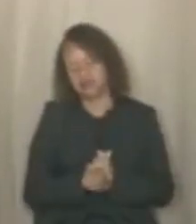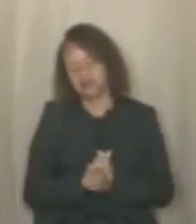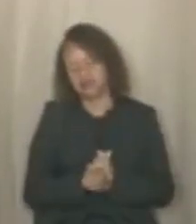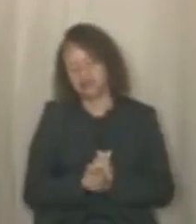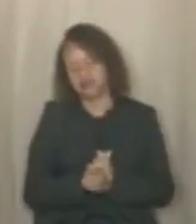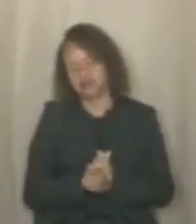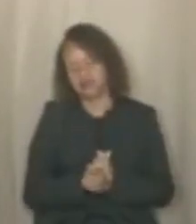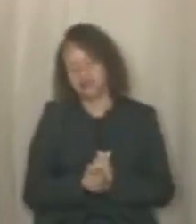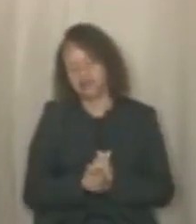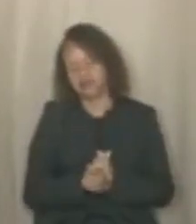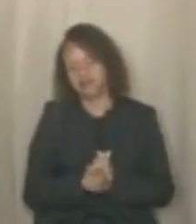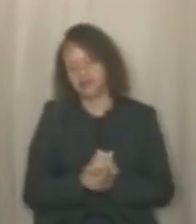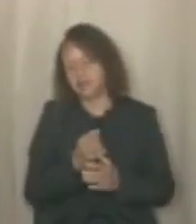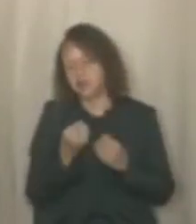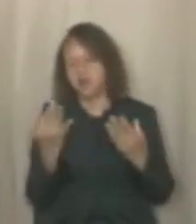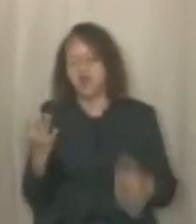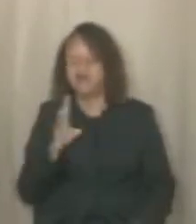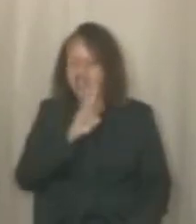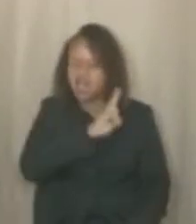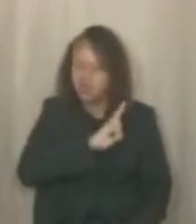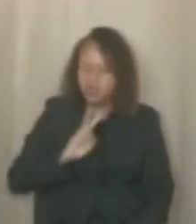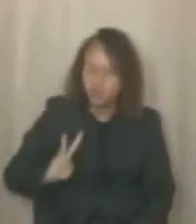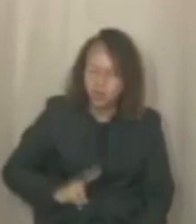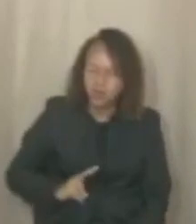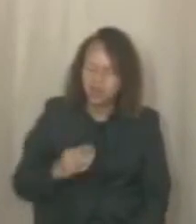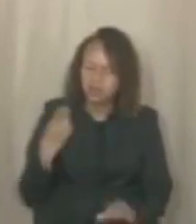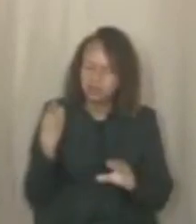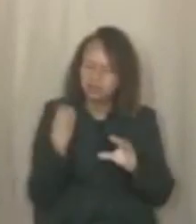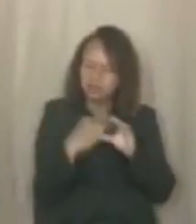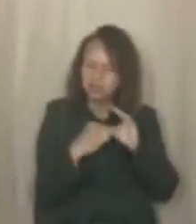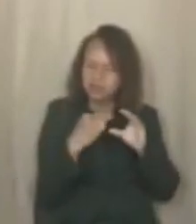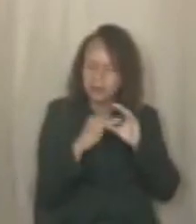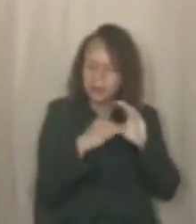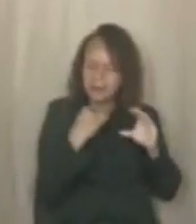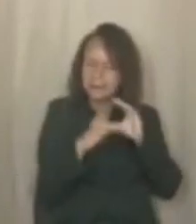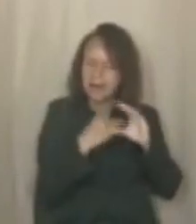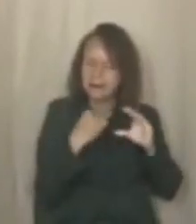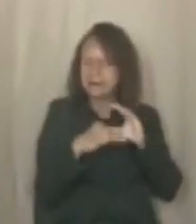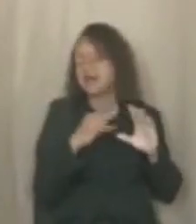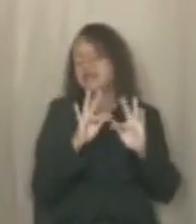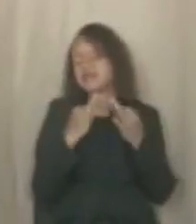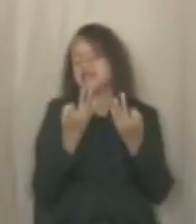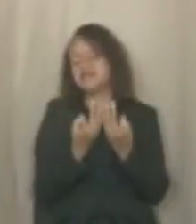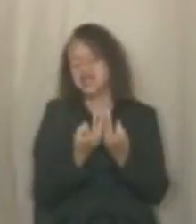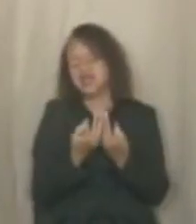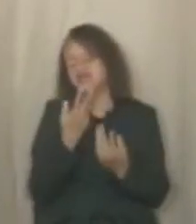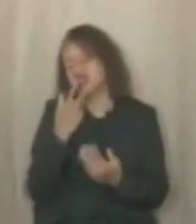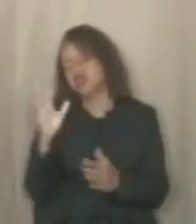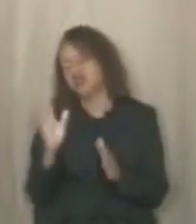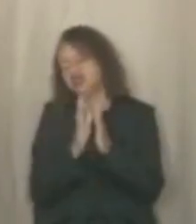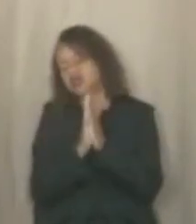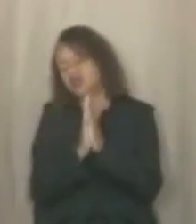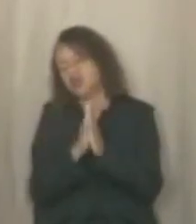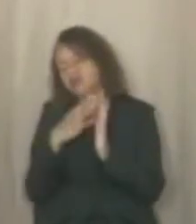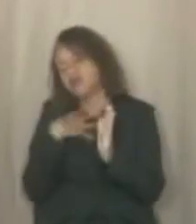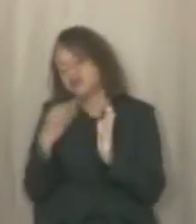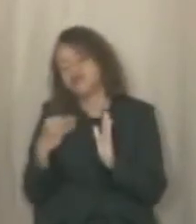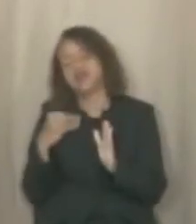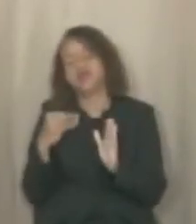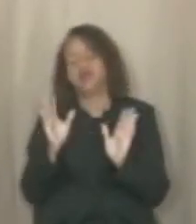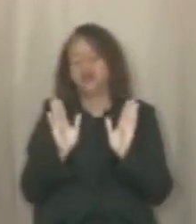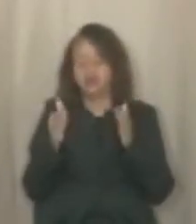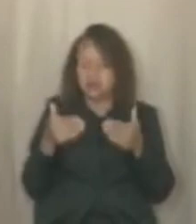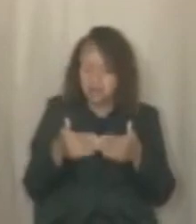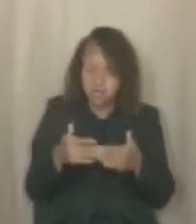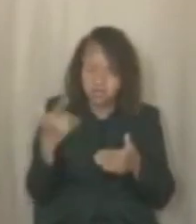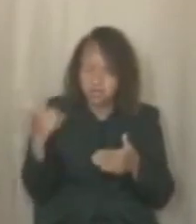residência qual é o vereador que não recebe contato de famílias dizendo que o seu filho tem autismo e